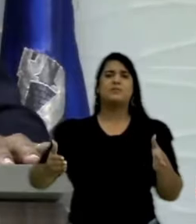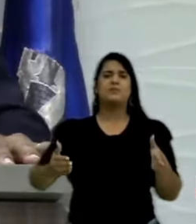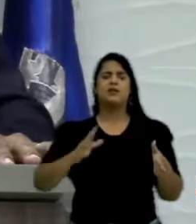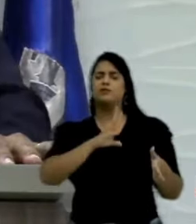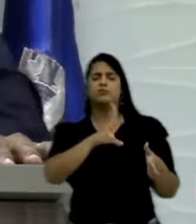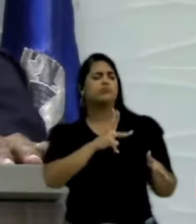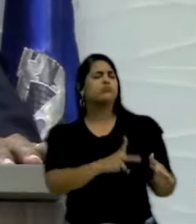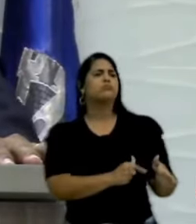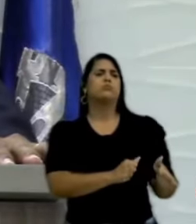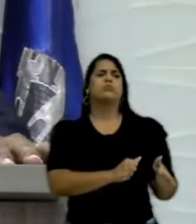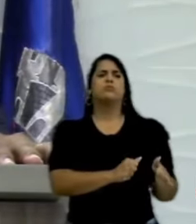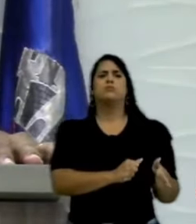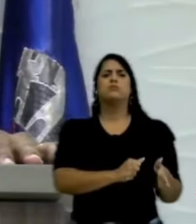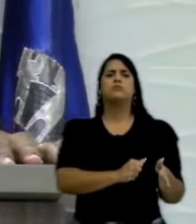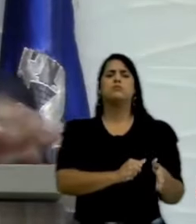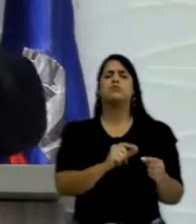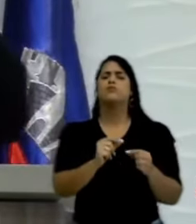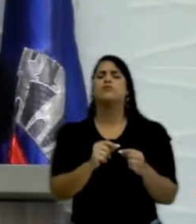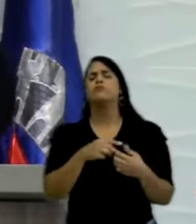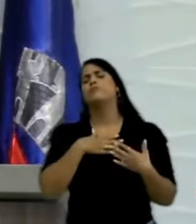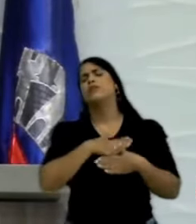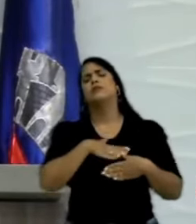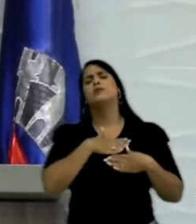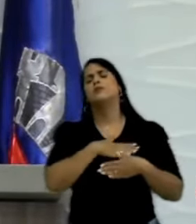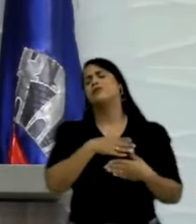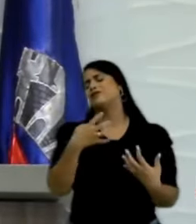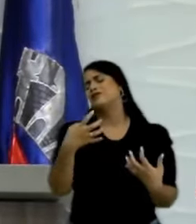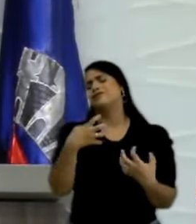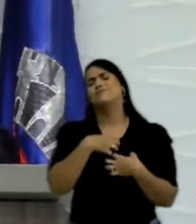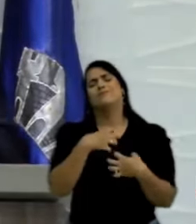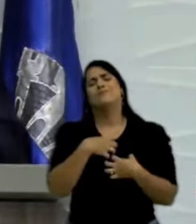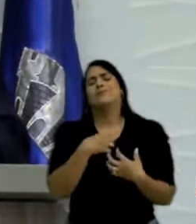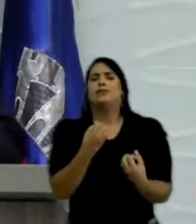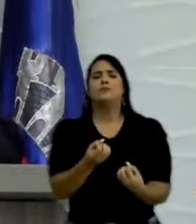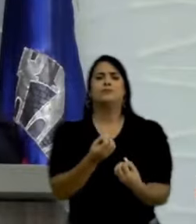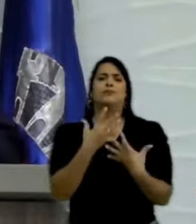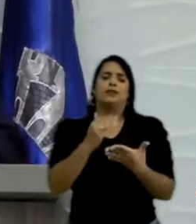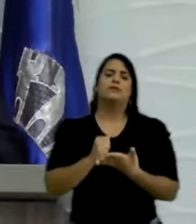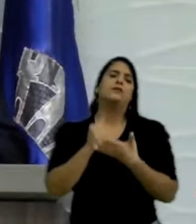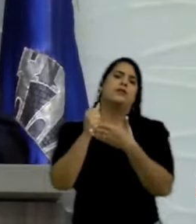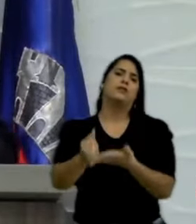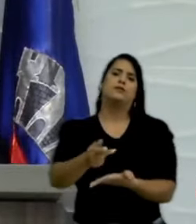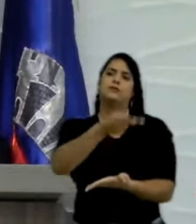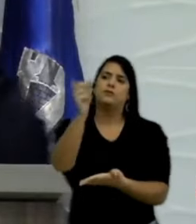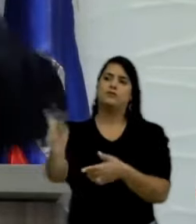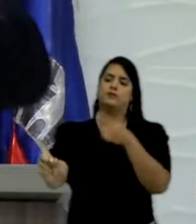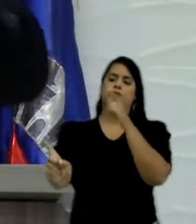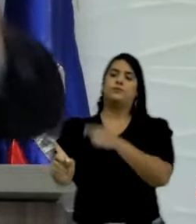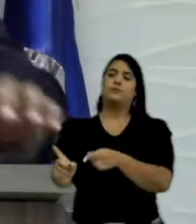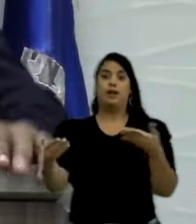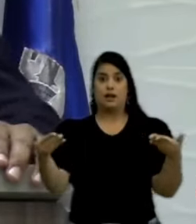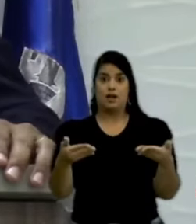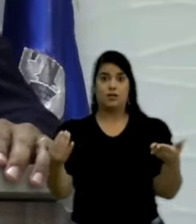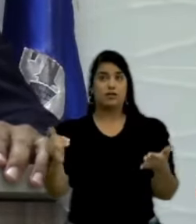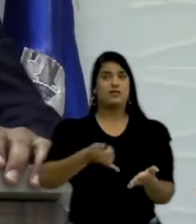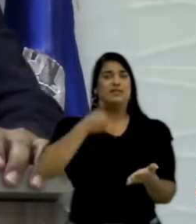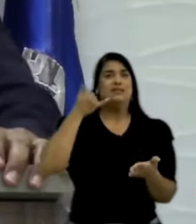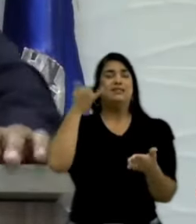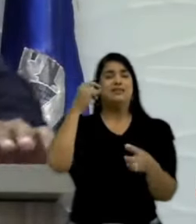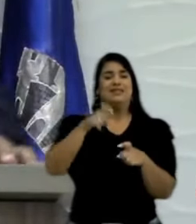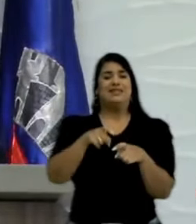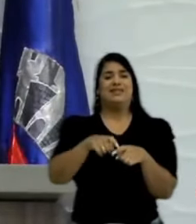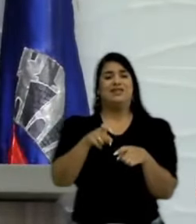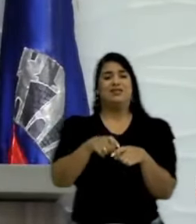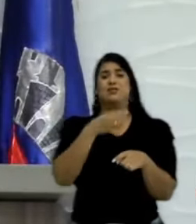amor, faço porque gosto. Eu me sinto bem quando eu ajudo um terceiro. Agora mesmo, eu estava ligando para um médico.